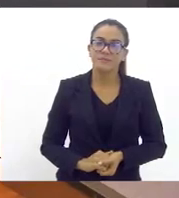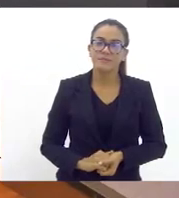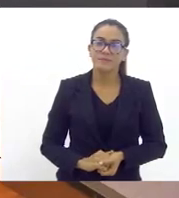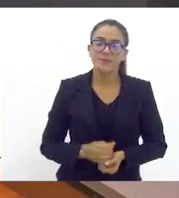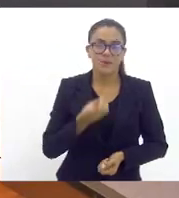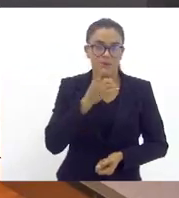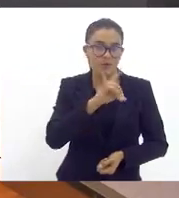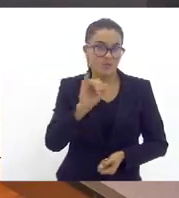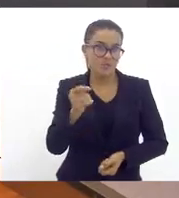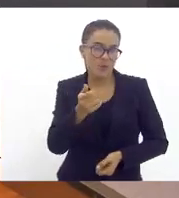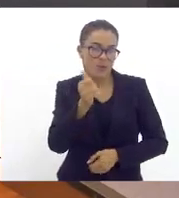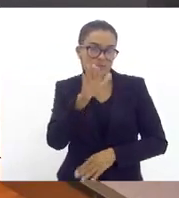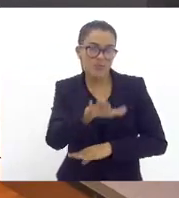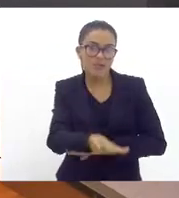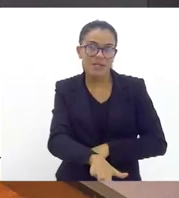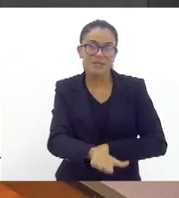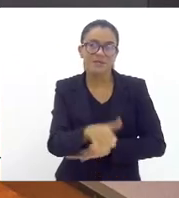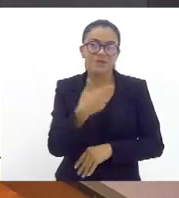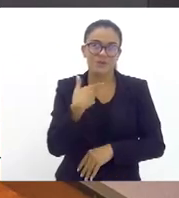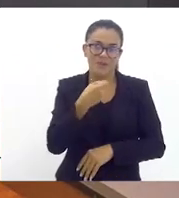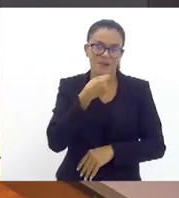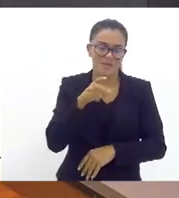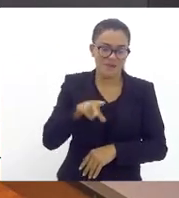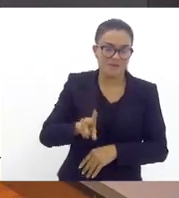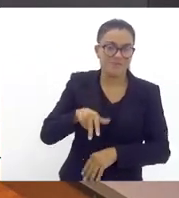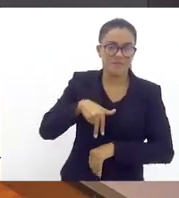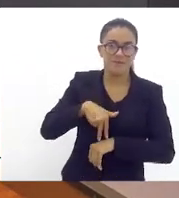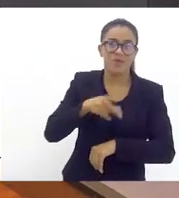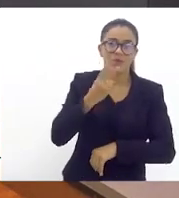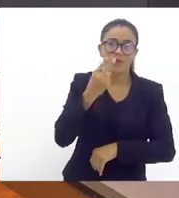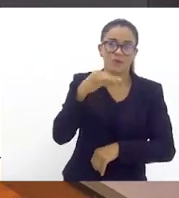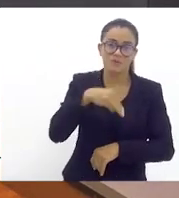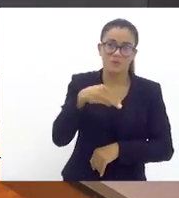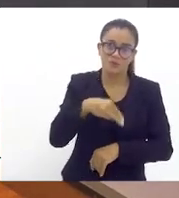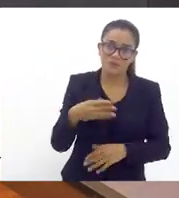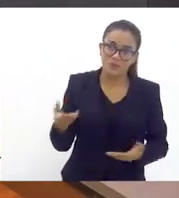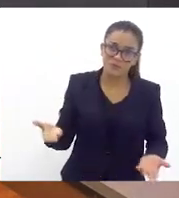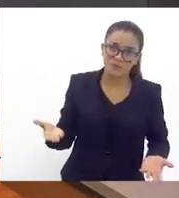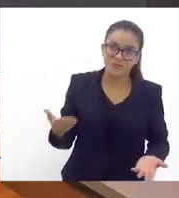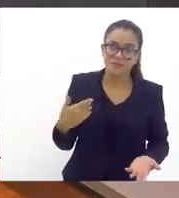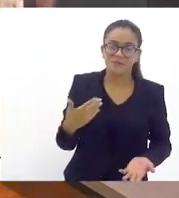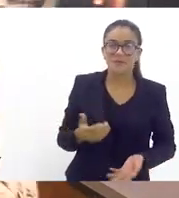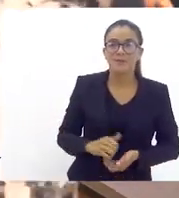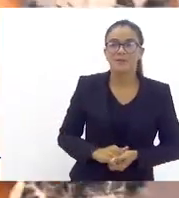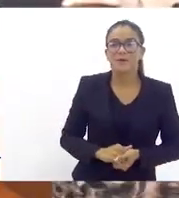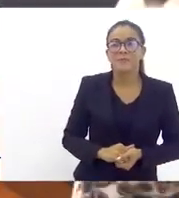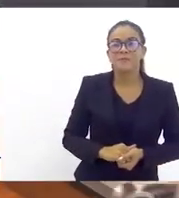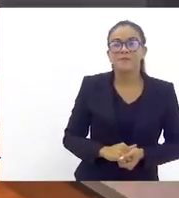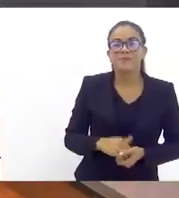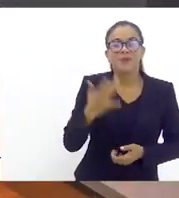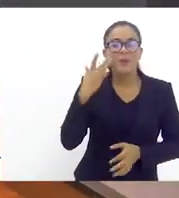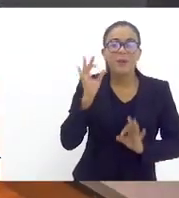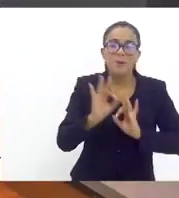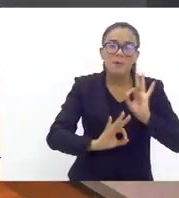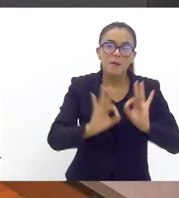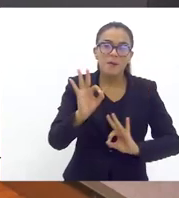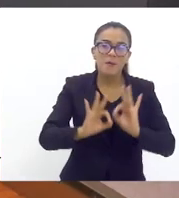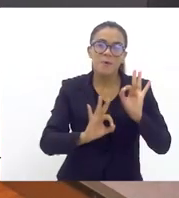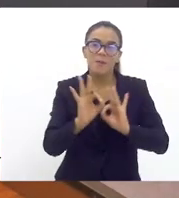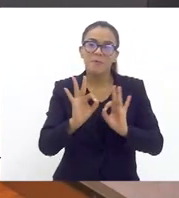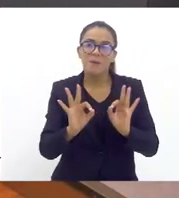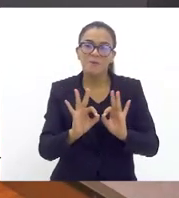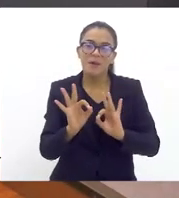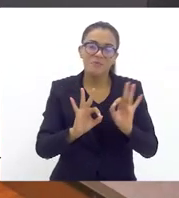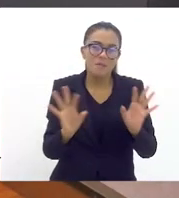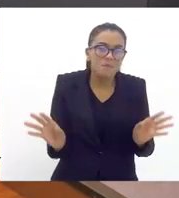Bom dia, quase boa tarde. Vou falar daqui porque eu tenho 2 minutos. E eu acho que isso... Enfim, eu preparei uma fala. Vou tentar